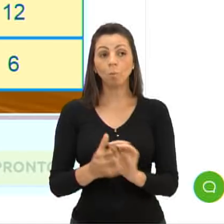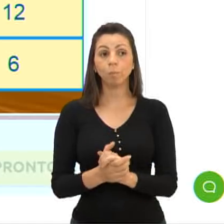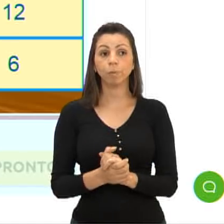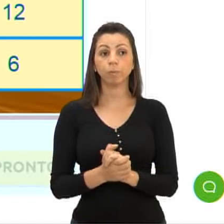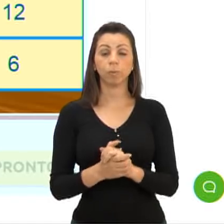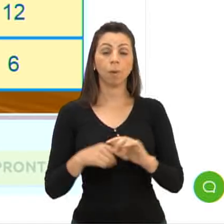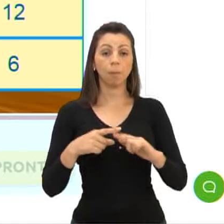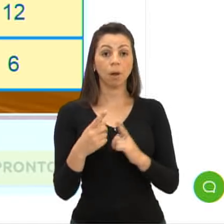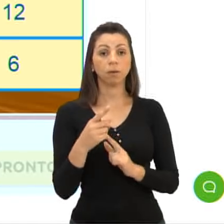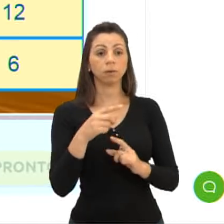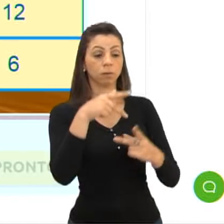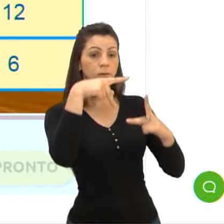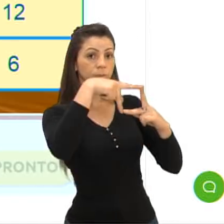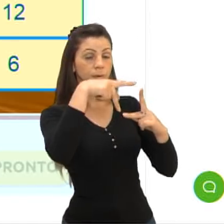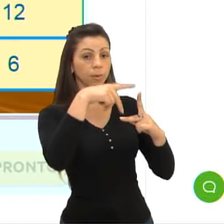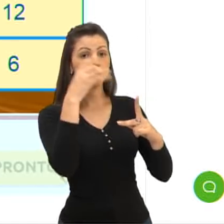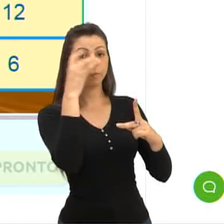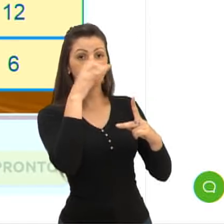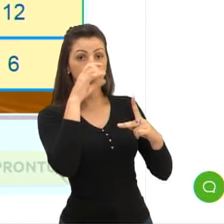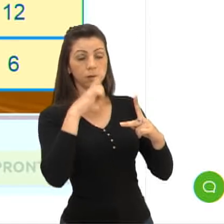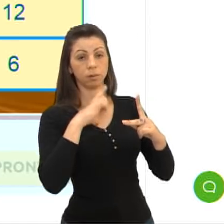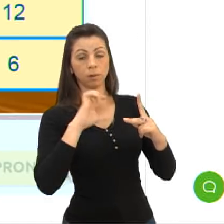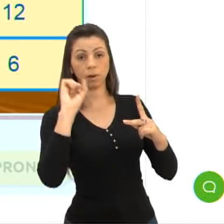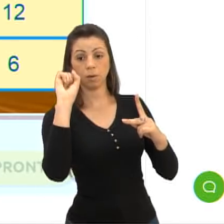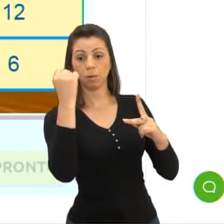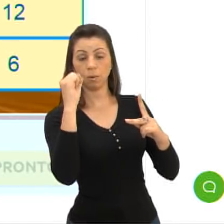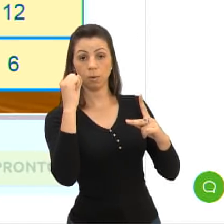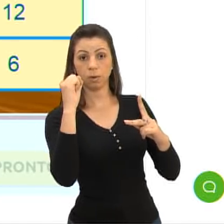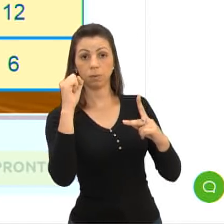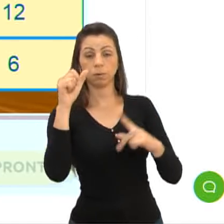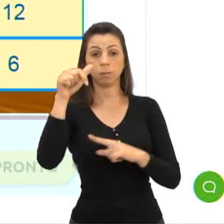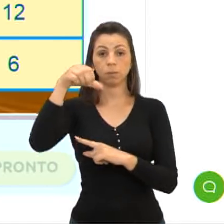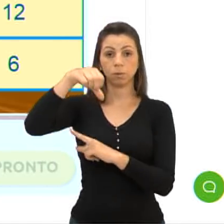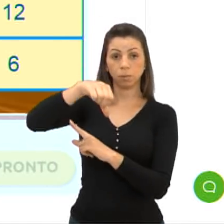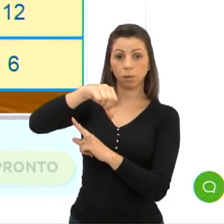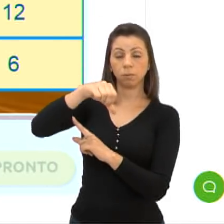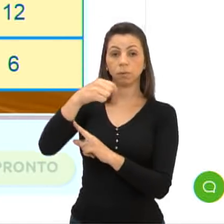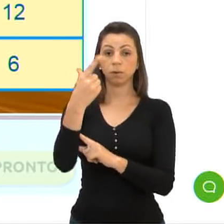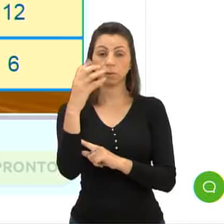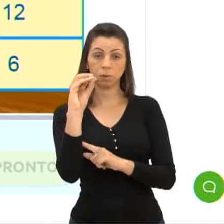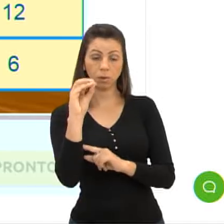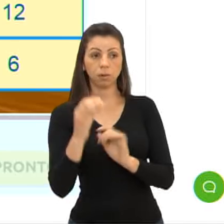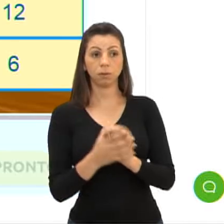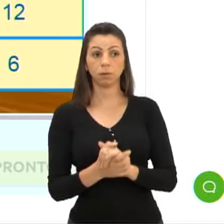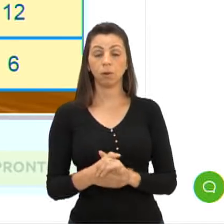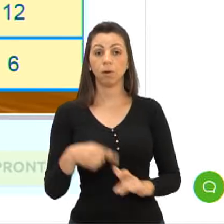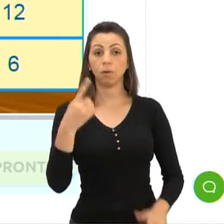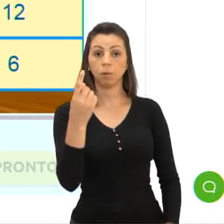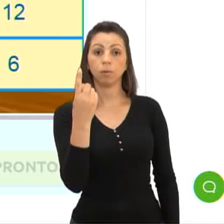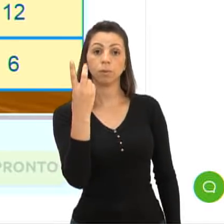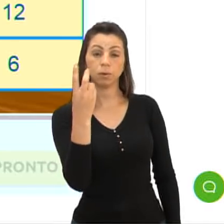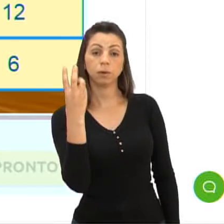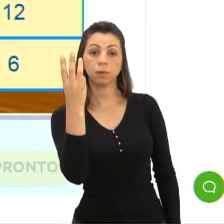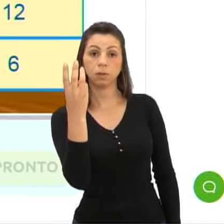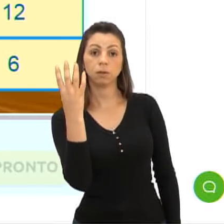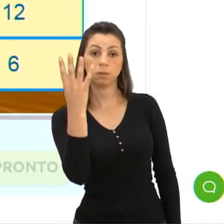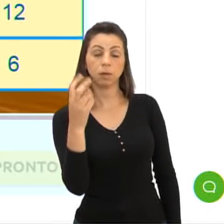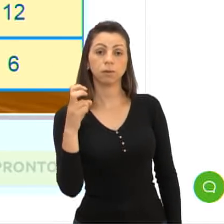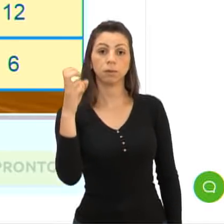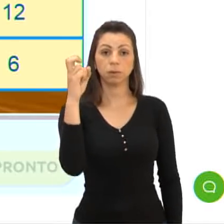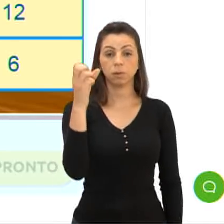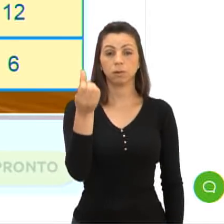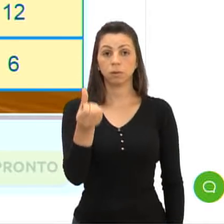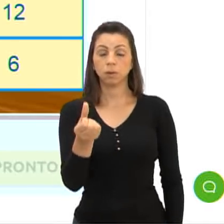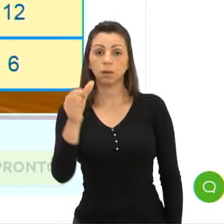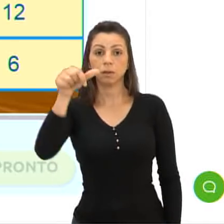verde, como tem 8, 9, 10, veja, 1, 2, 3, 4, 5, 6,